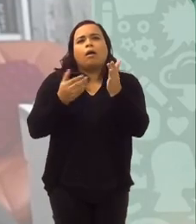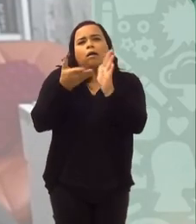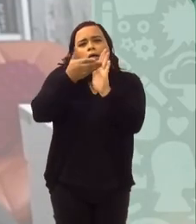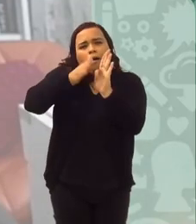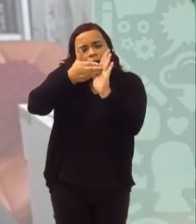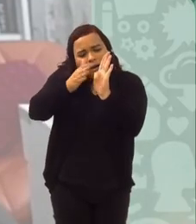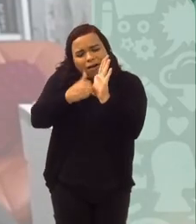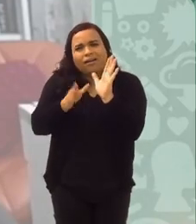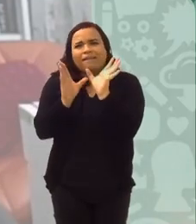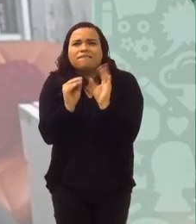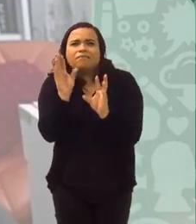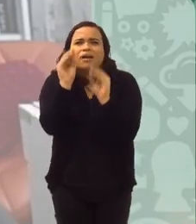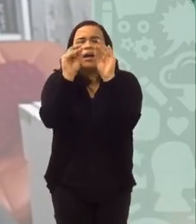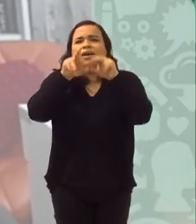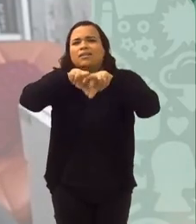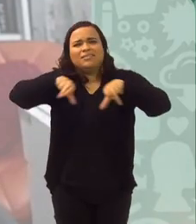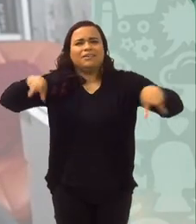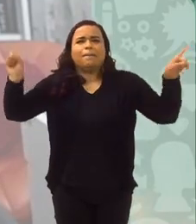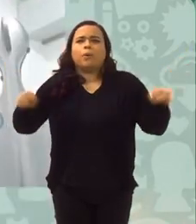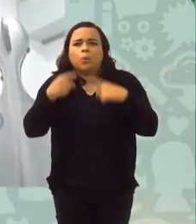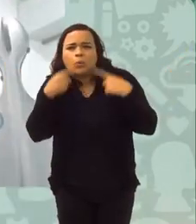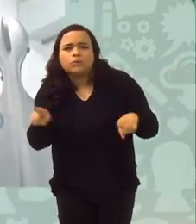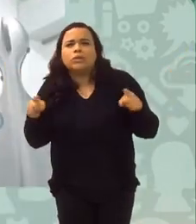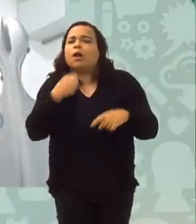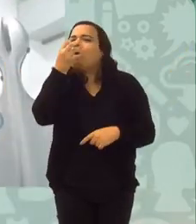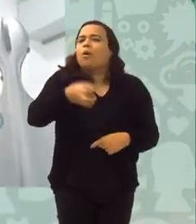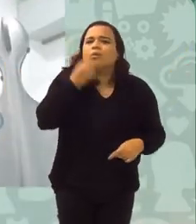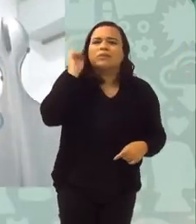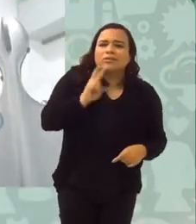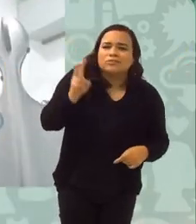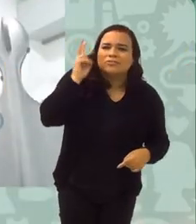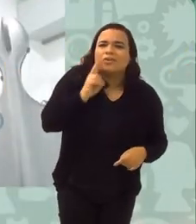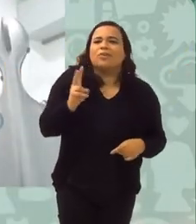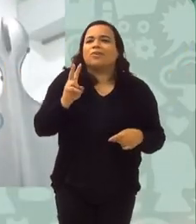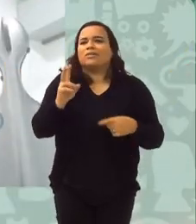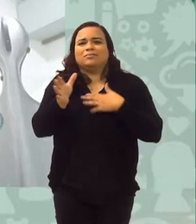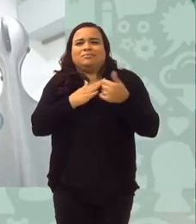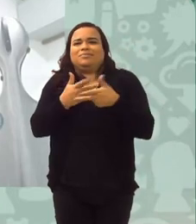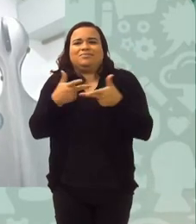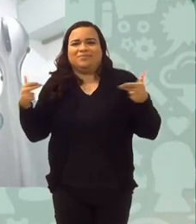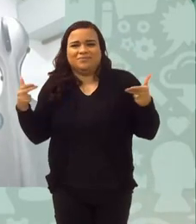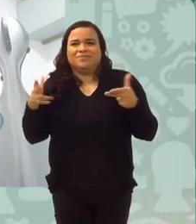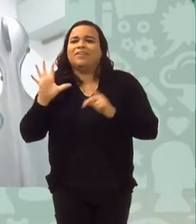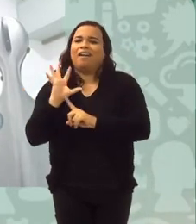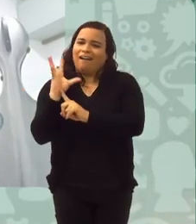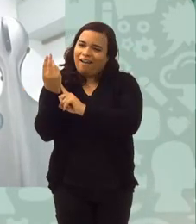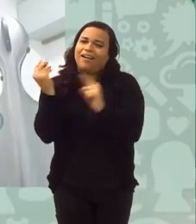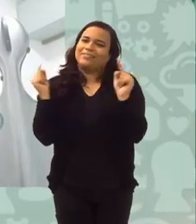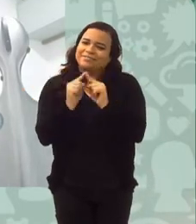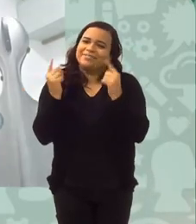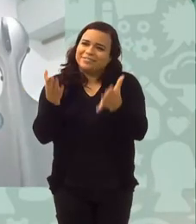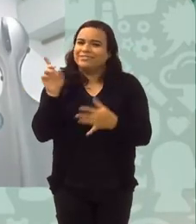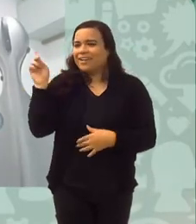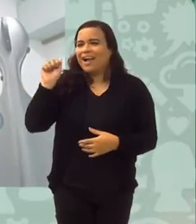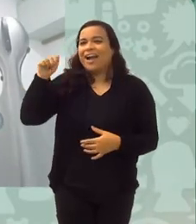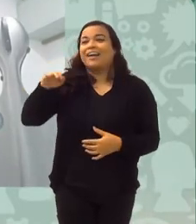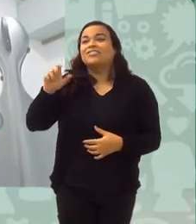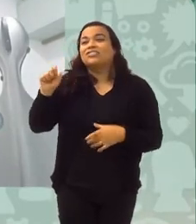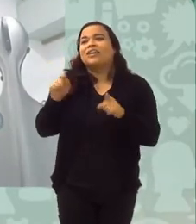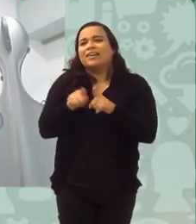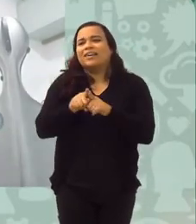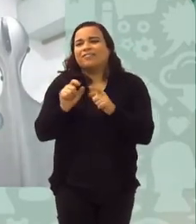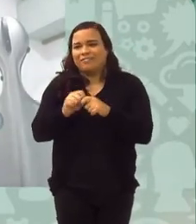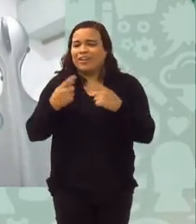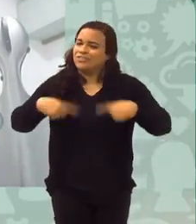esculpida, seja musicada, seja o contar histórias é uma arte, né? O que a